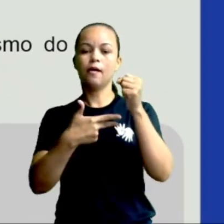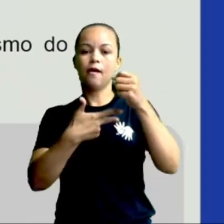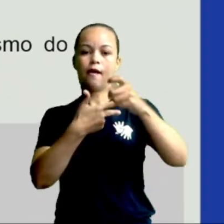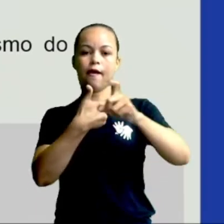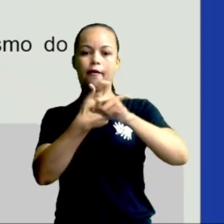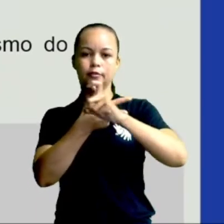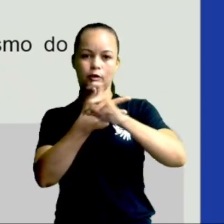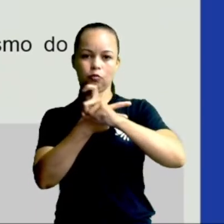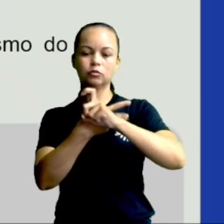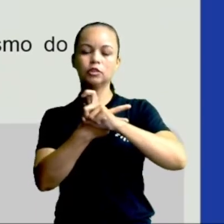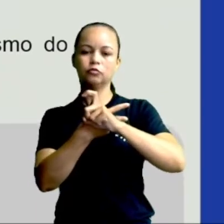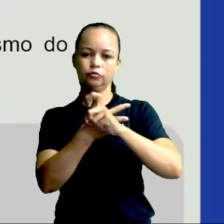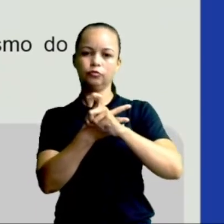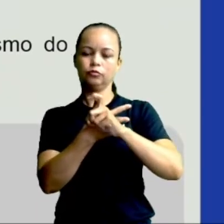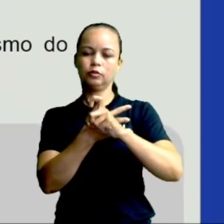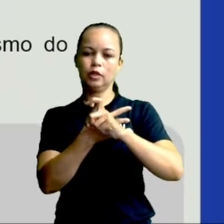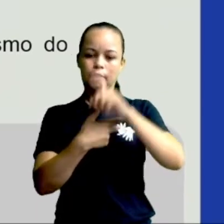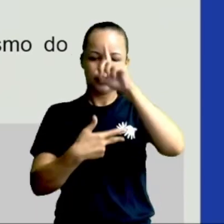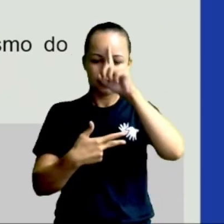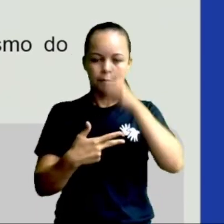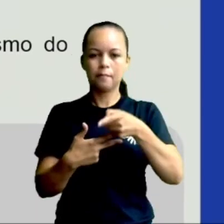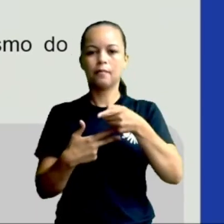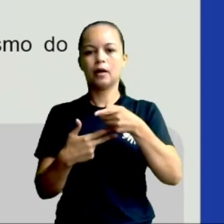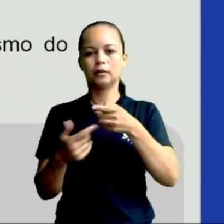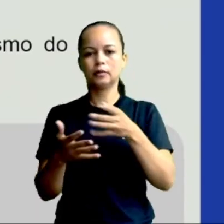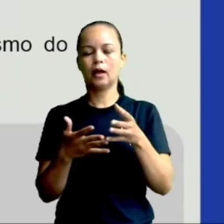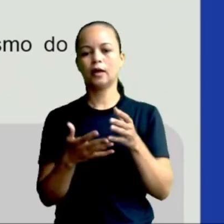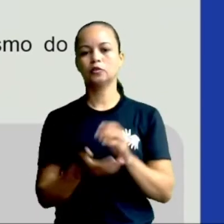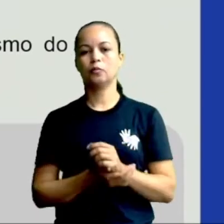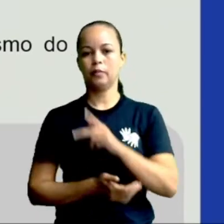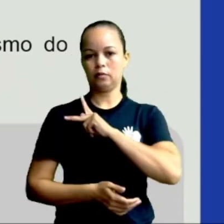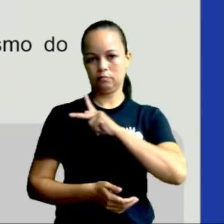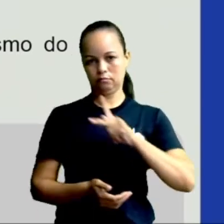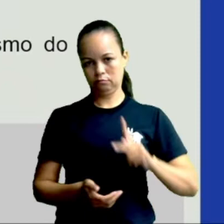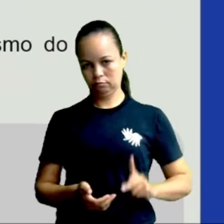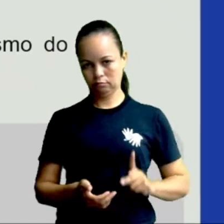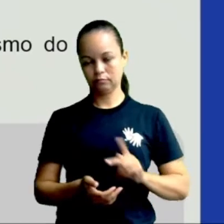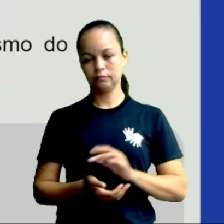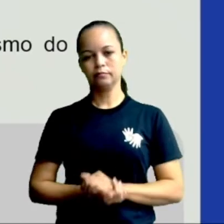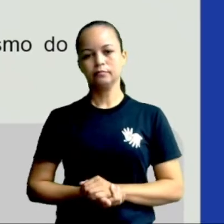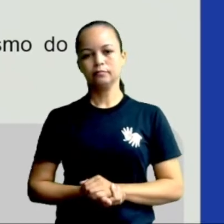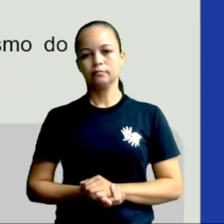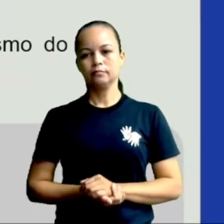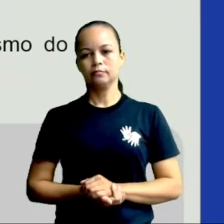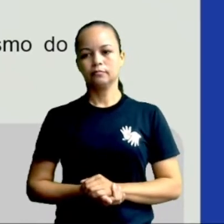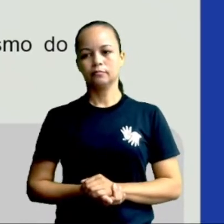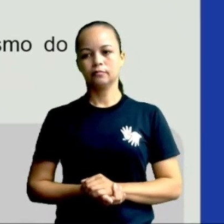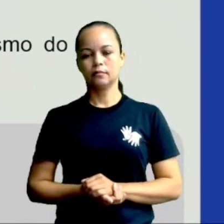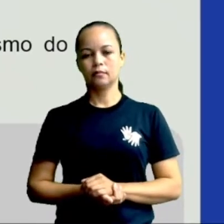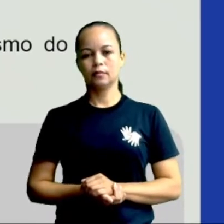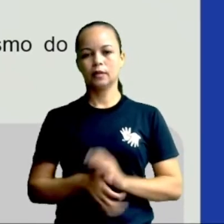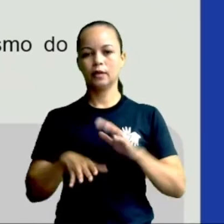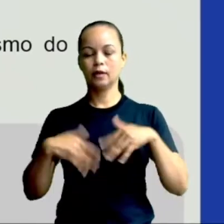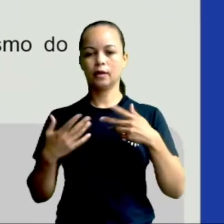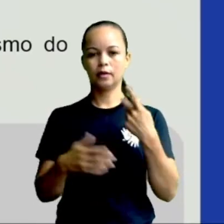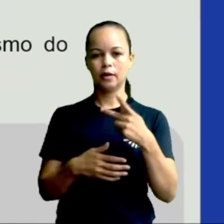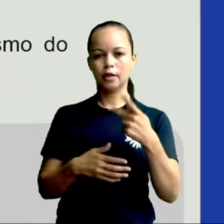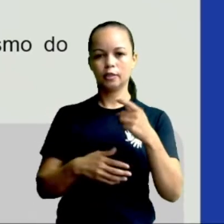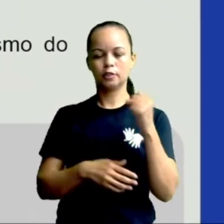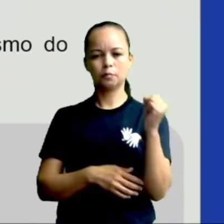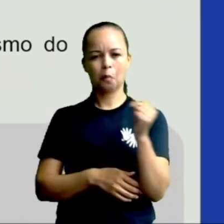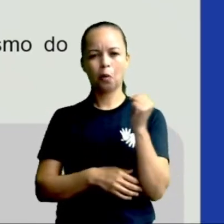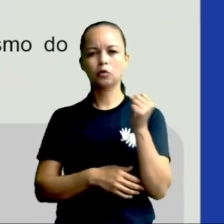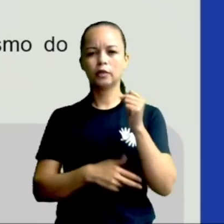poder executado, comandado, né, pelo presidente, e aí esse poder ele